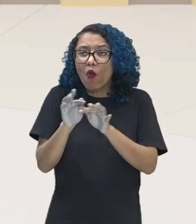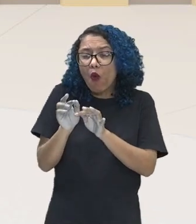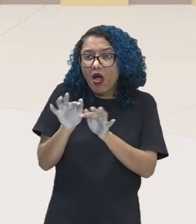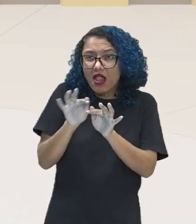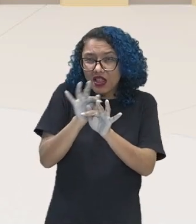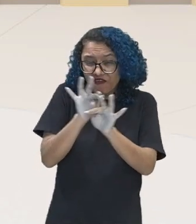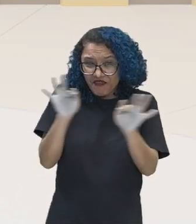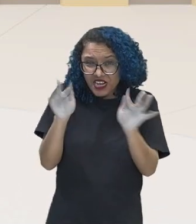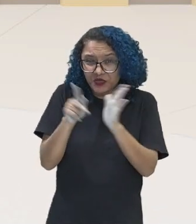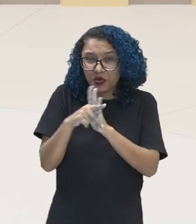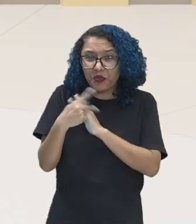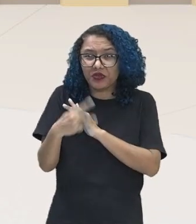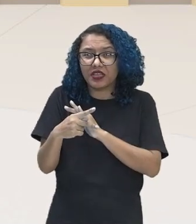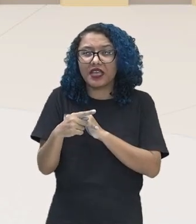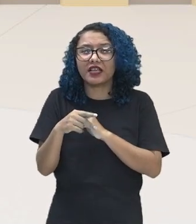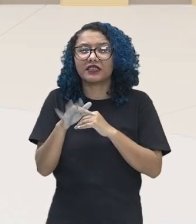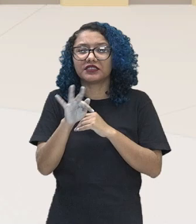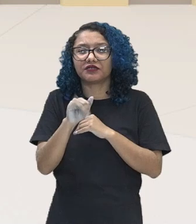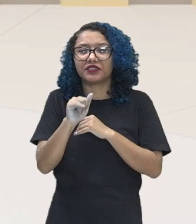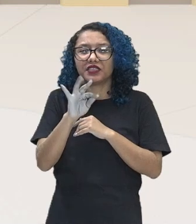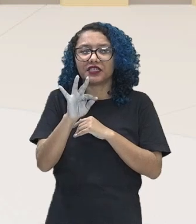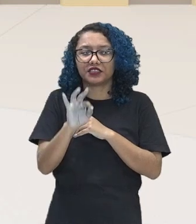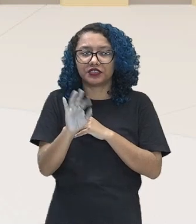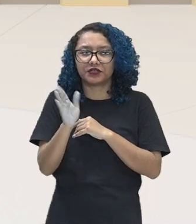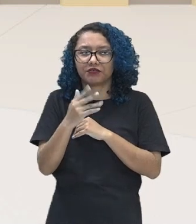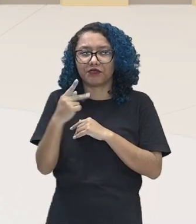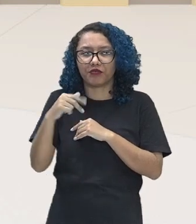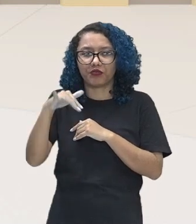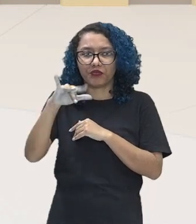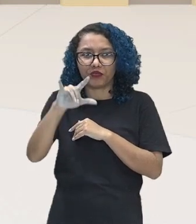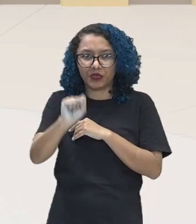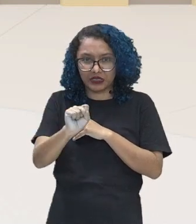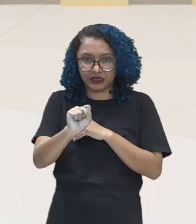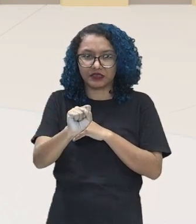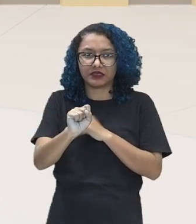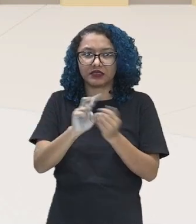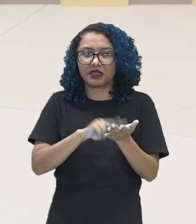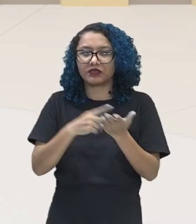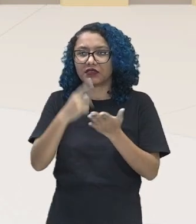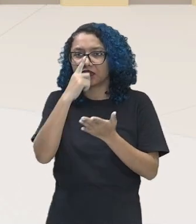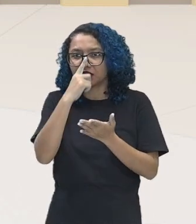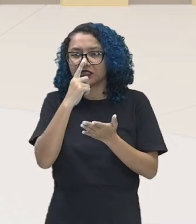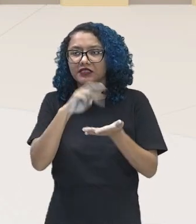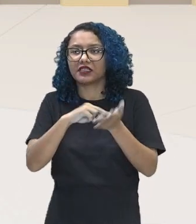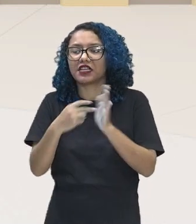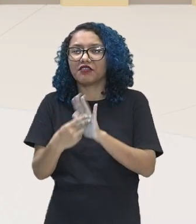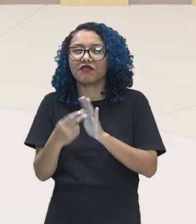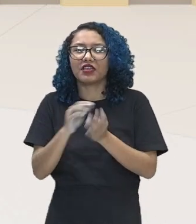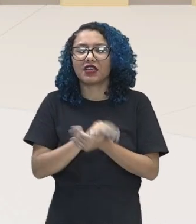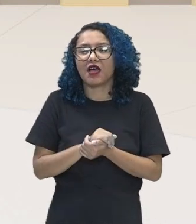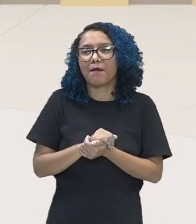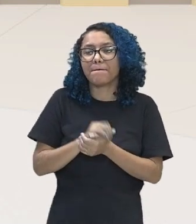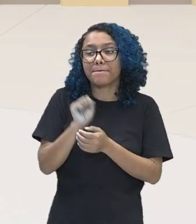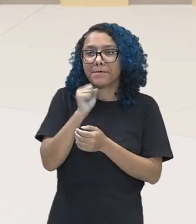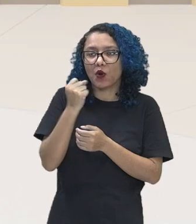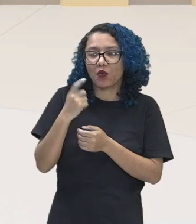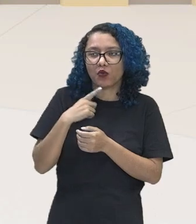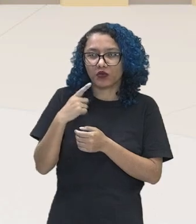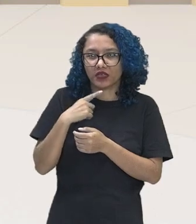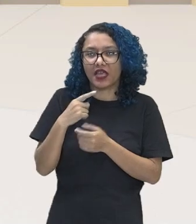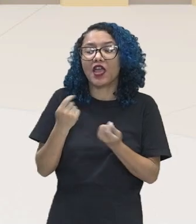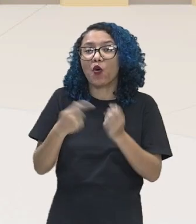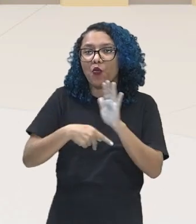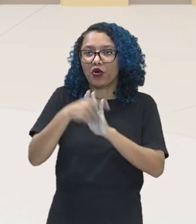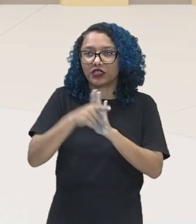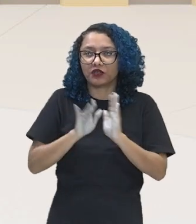um projeto muito grande ali na África, que é chamado Grande Muralha Verde. É um projeto muito bonito. A gente tem aí uma